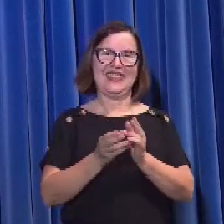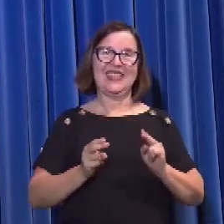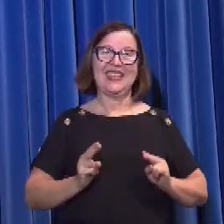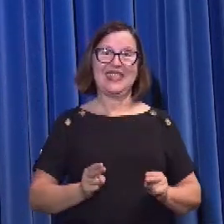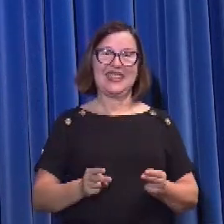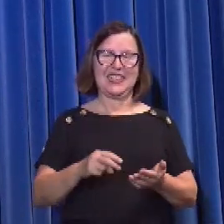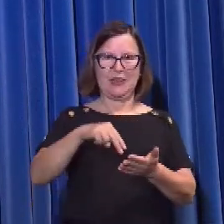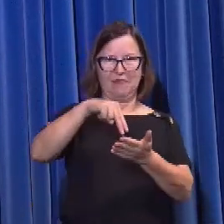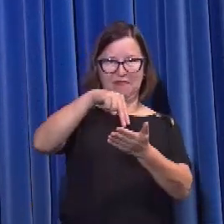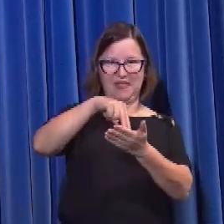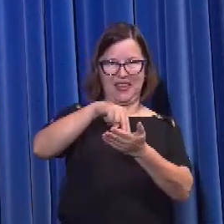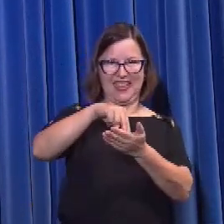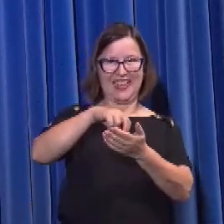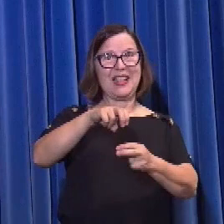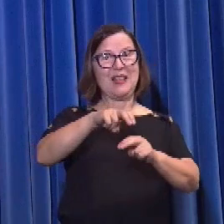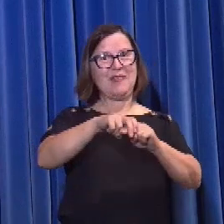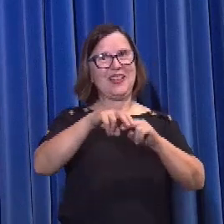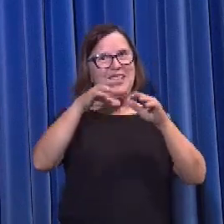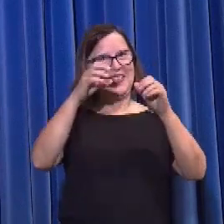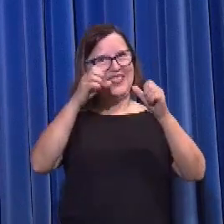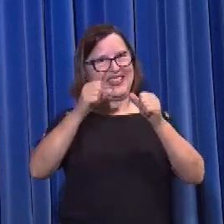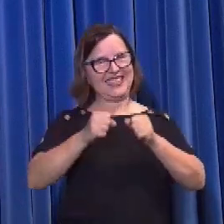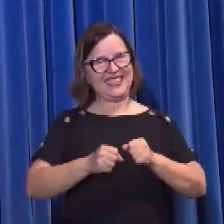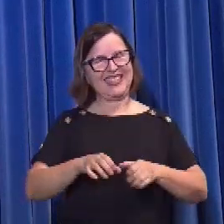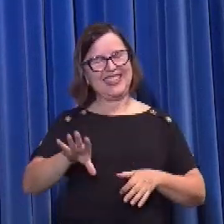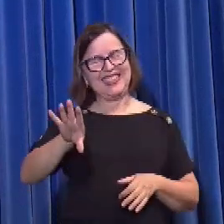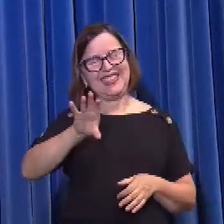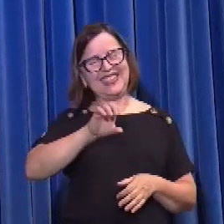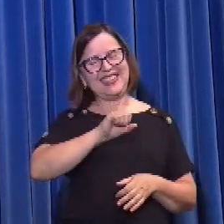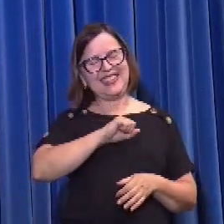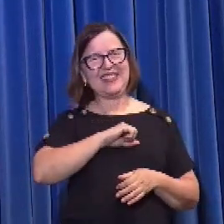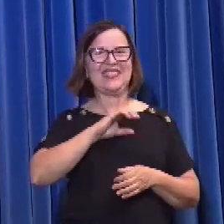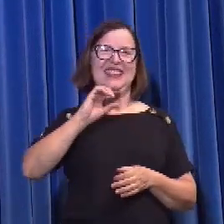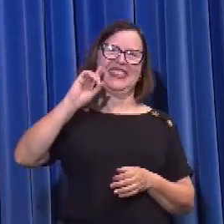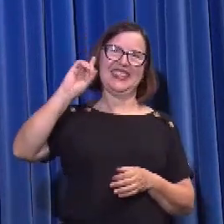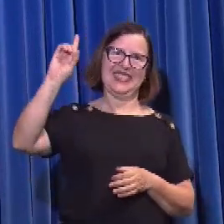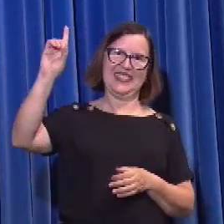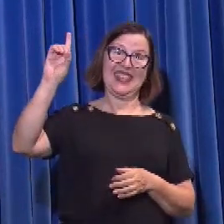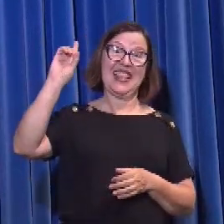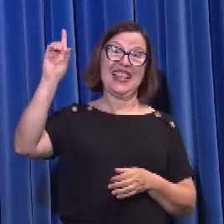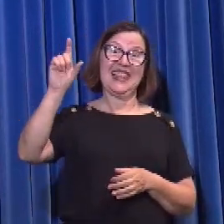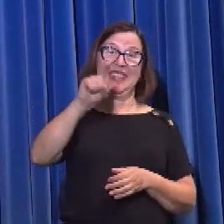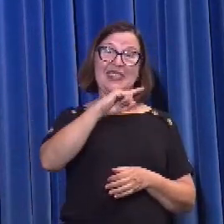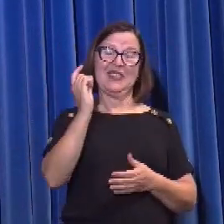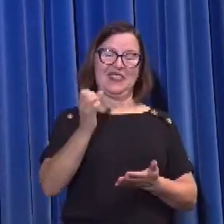Deus. É assim que nós reagimos. Ele nos sustenta